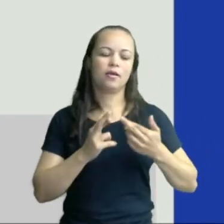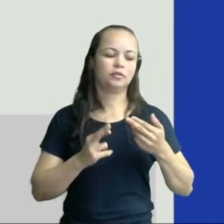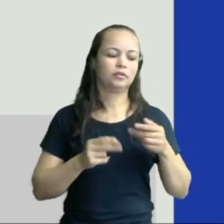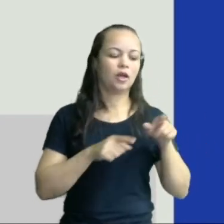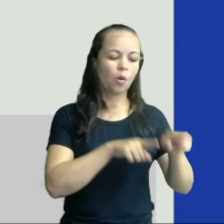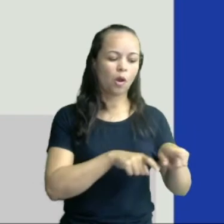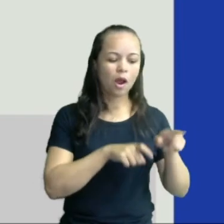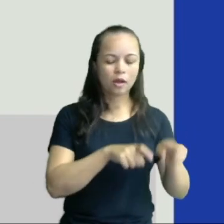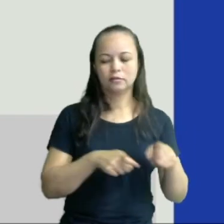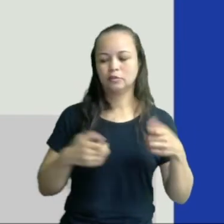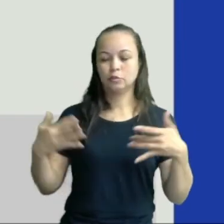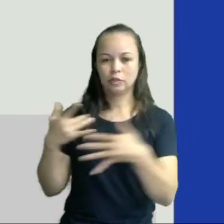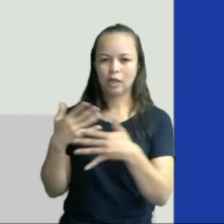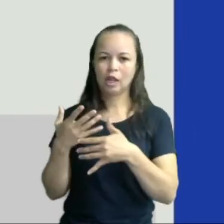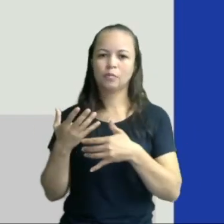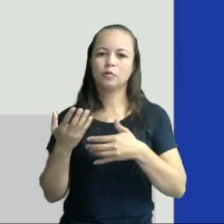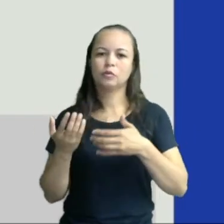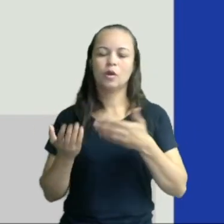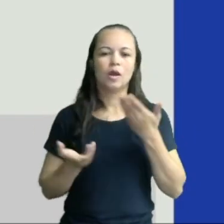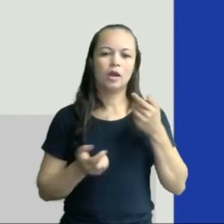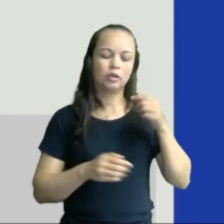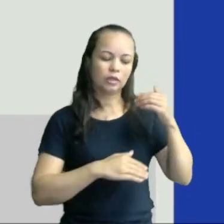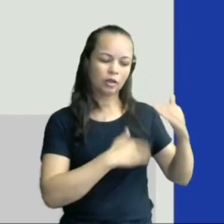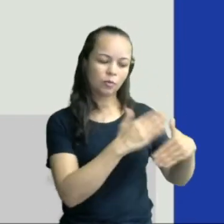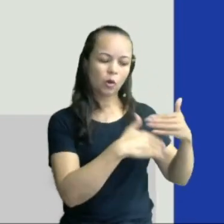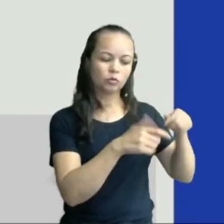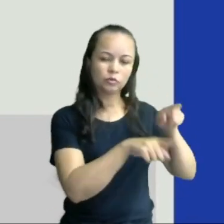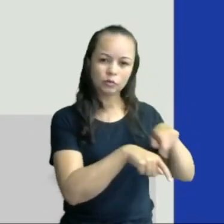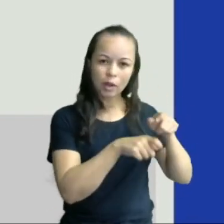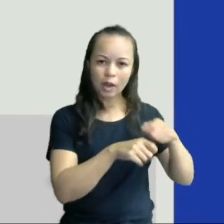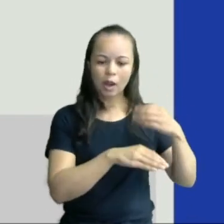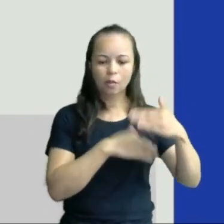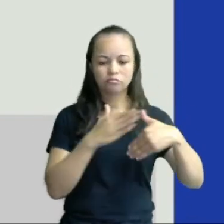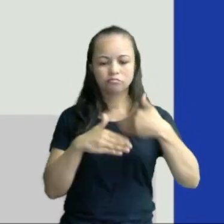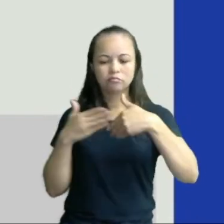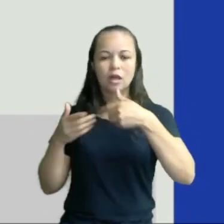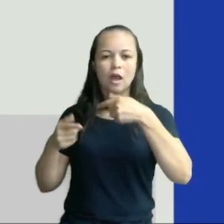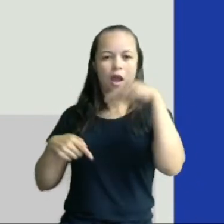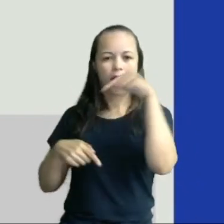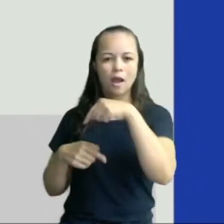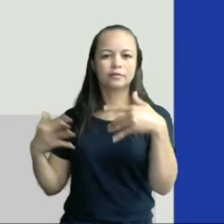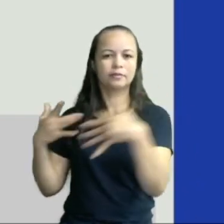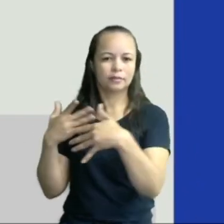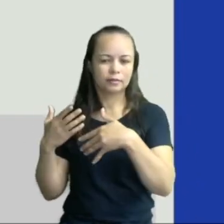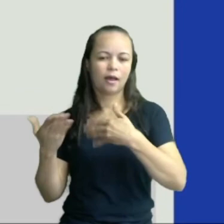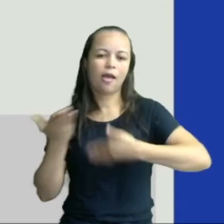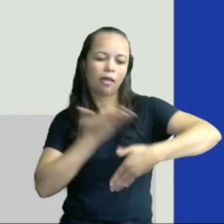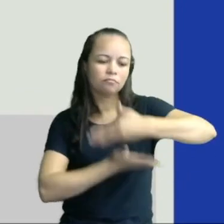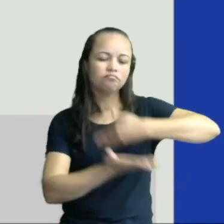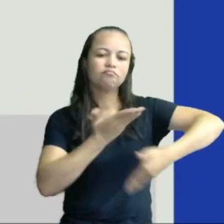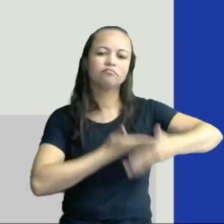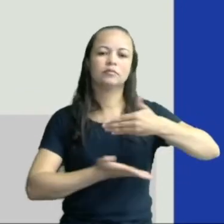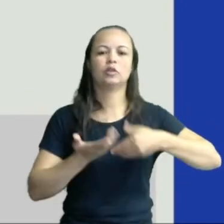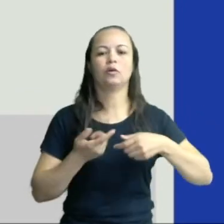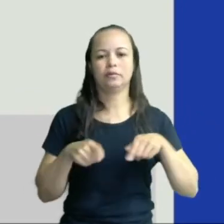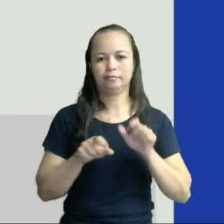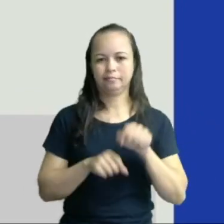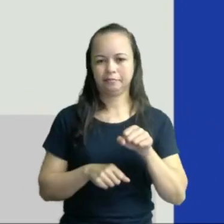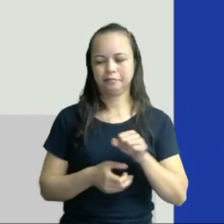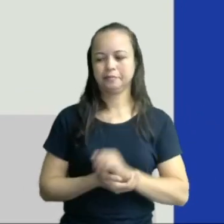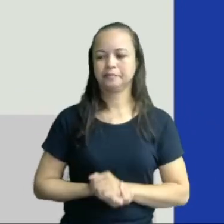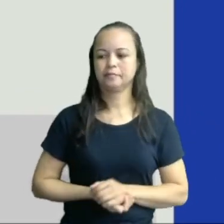pelas pessoas da cidade e também o que é produzido na cidade é consumido pelas pessoas do campo. Nona